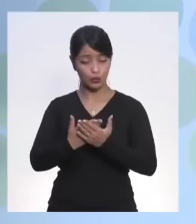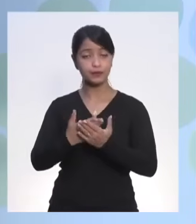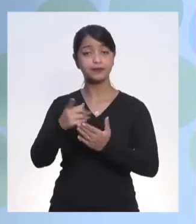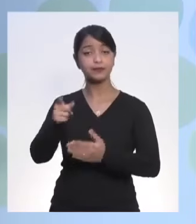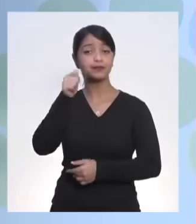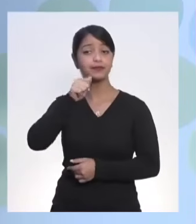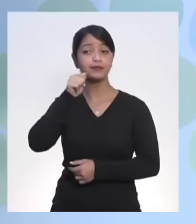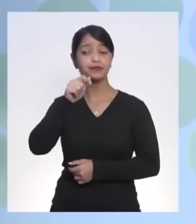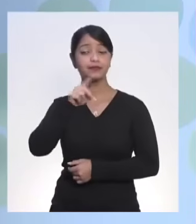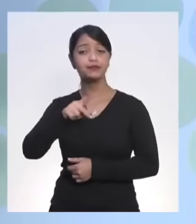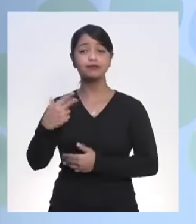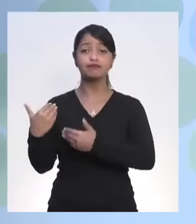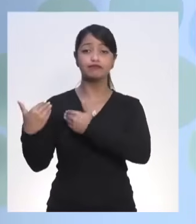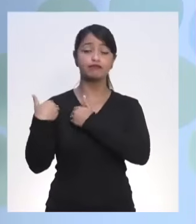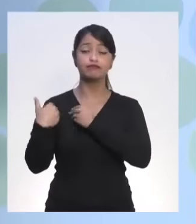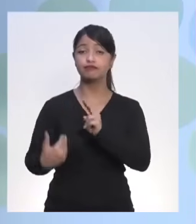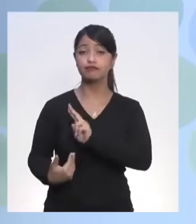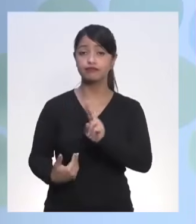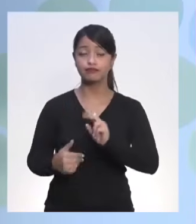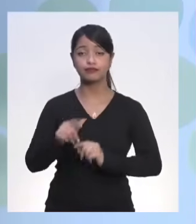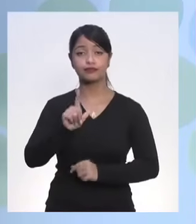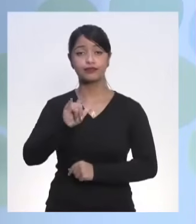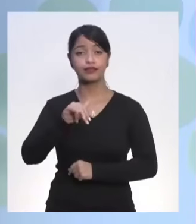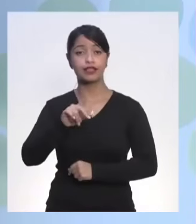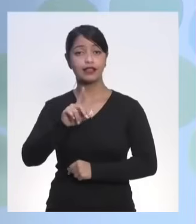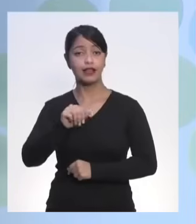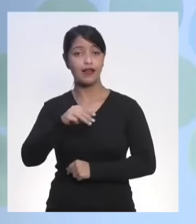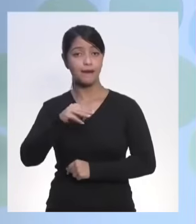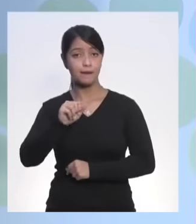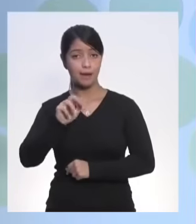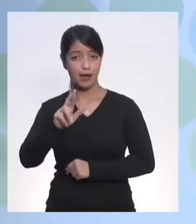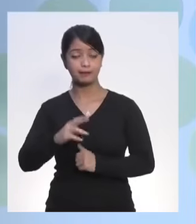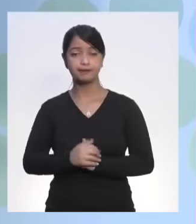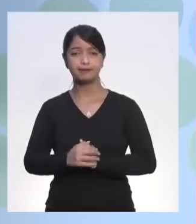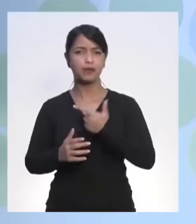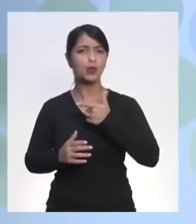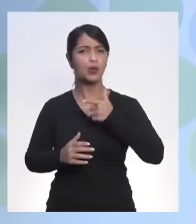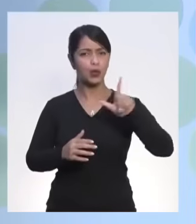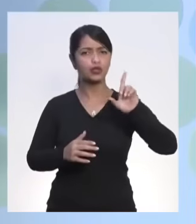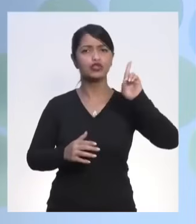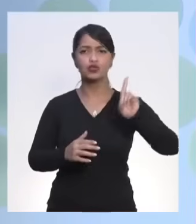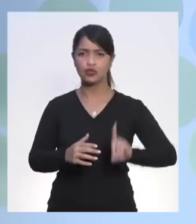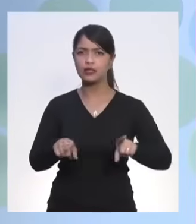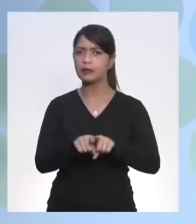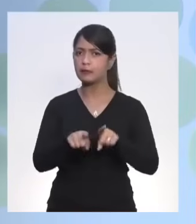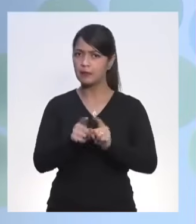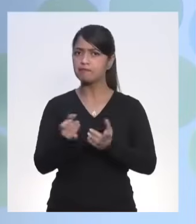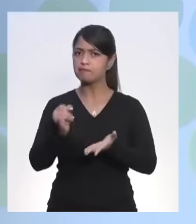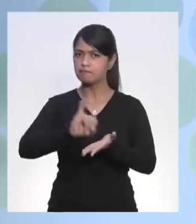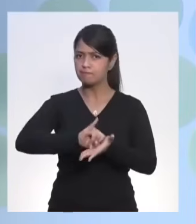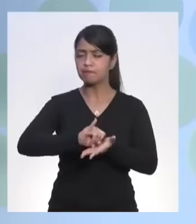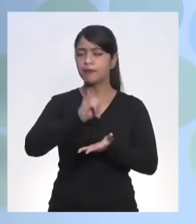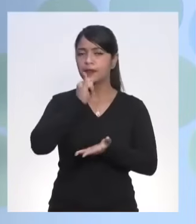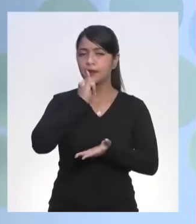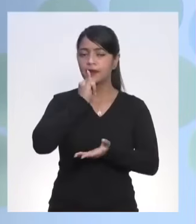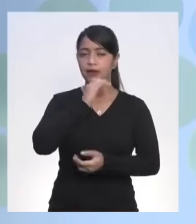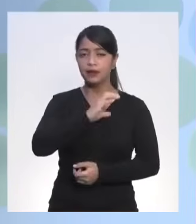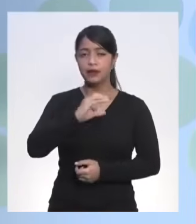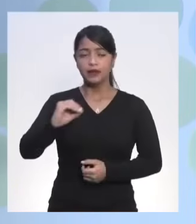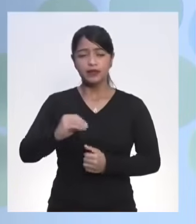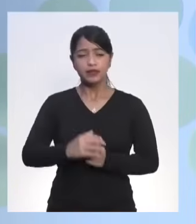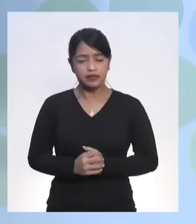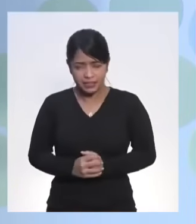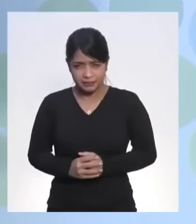que está participando. Temos também de outras diretorias aqui da capital, por exemplo, do Centro-Oeste, aqui